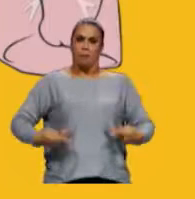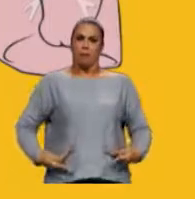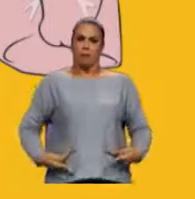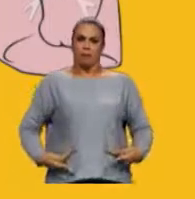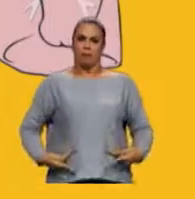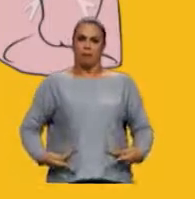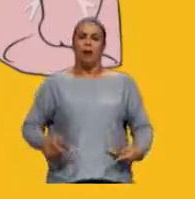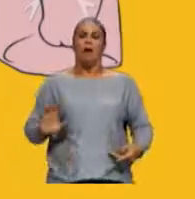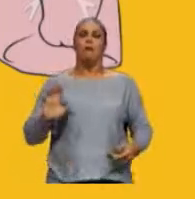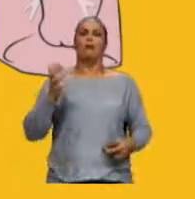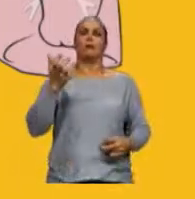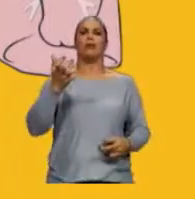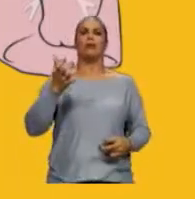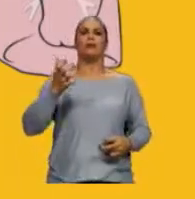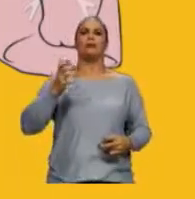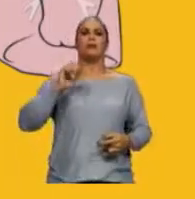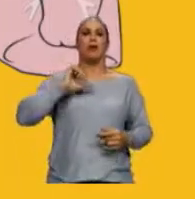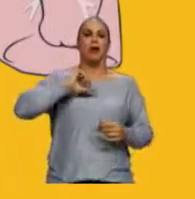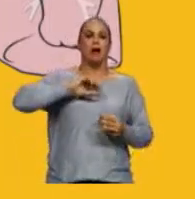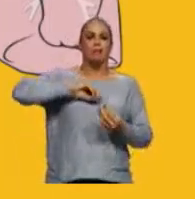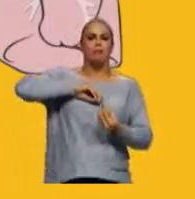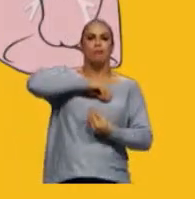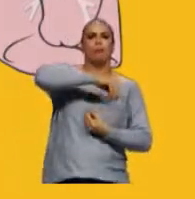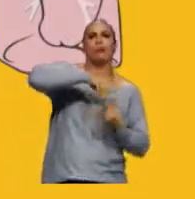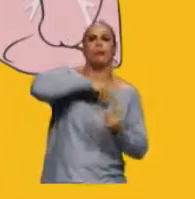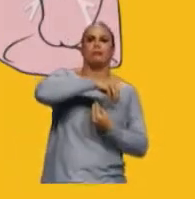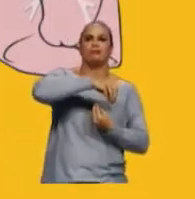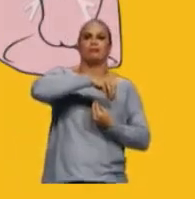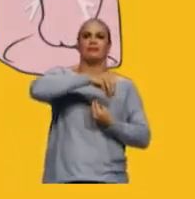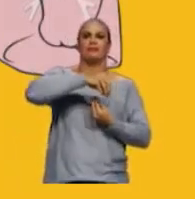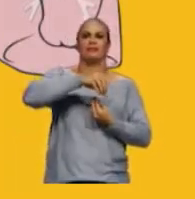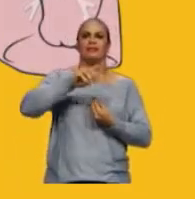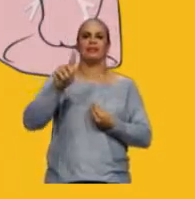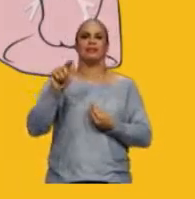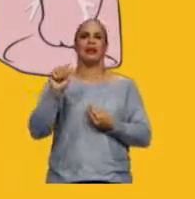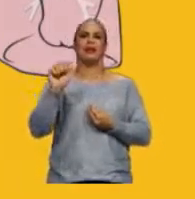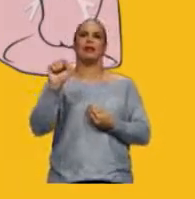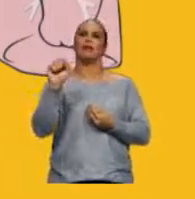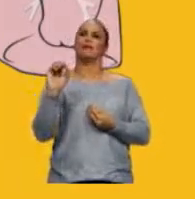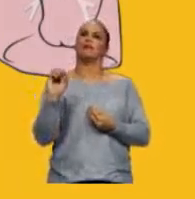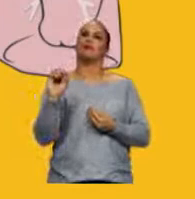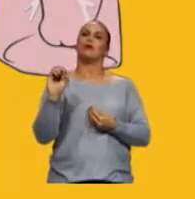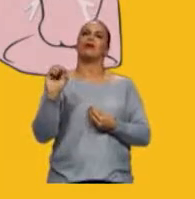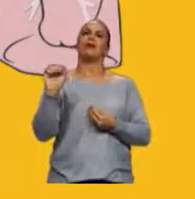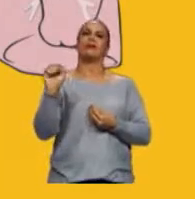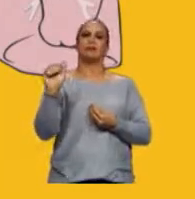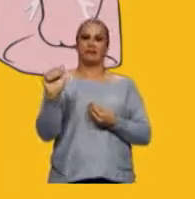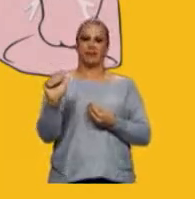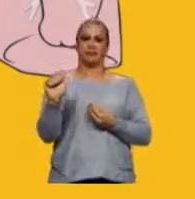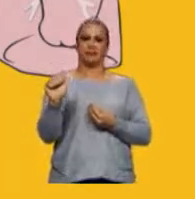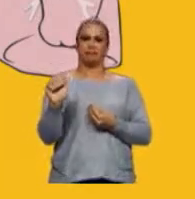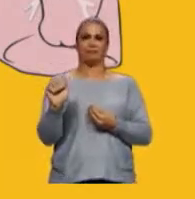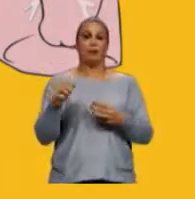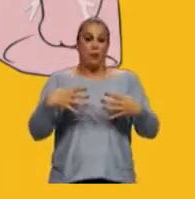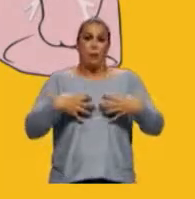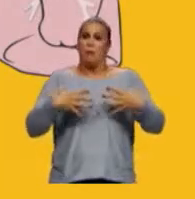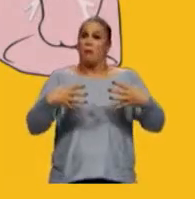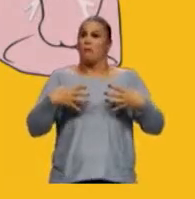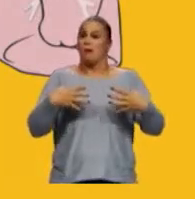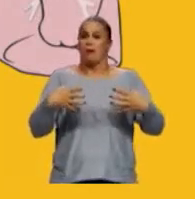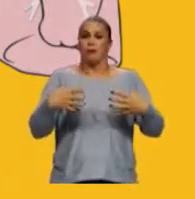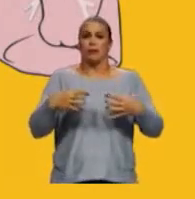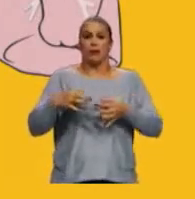estrutura esponjosa, constituída por milhares e milhares de alvéolos pulmonares, e é nesse